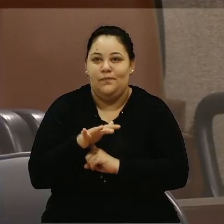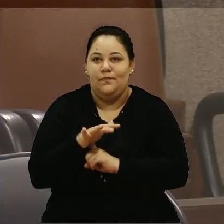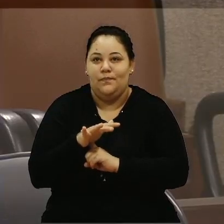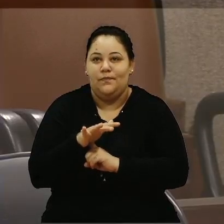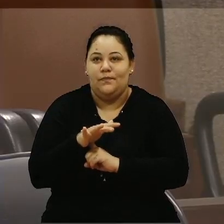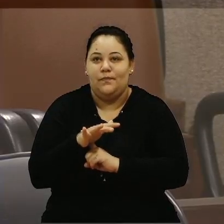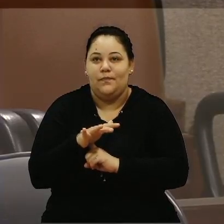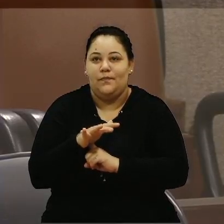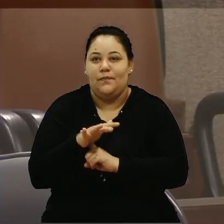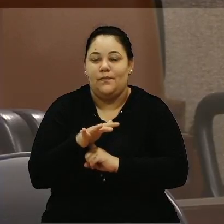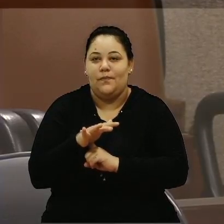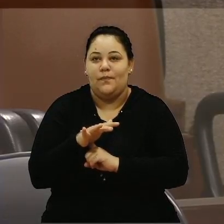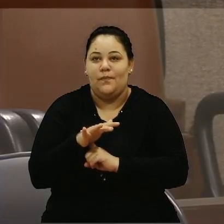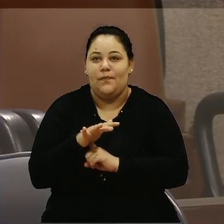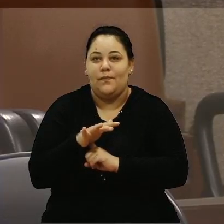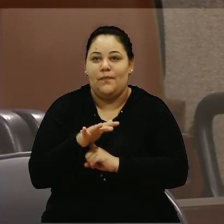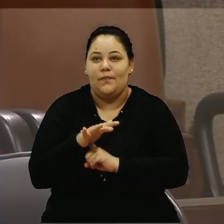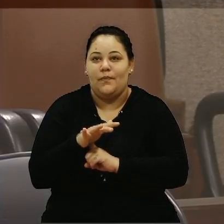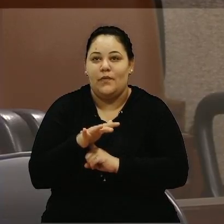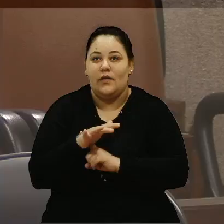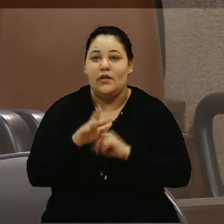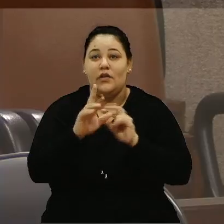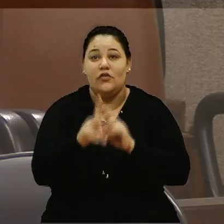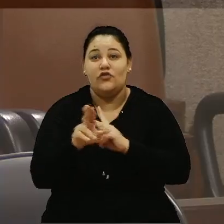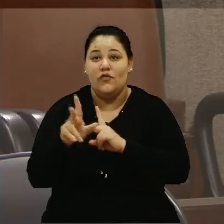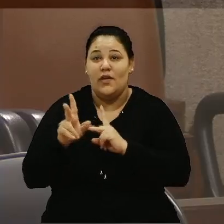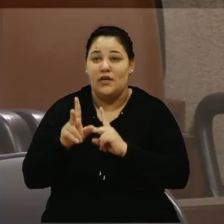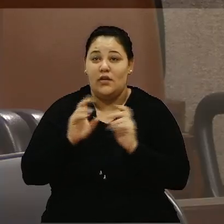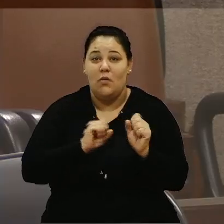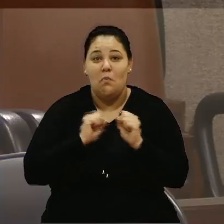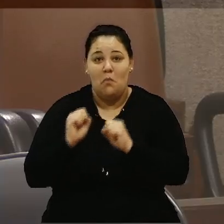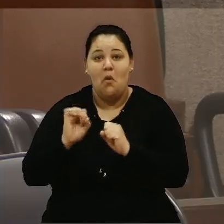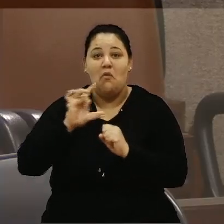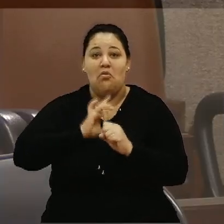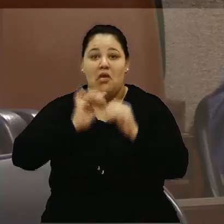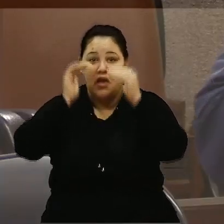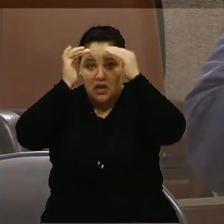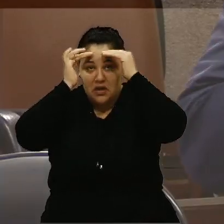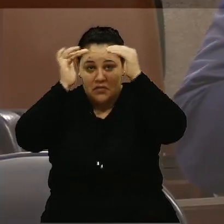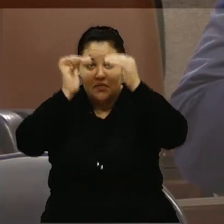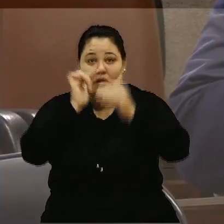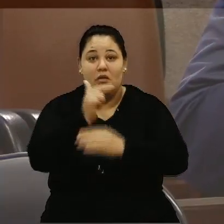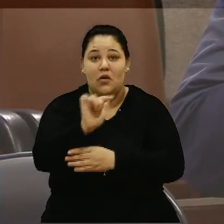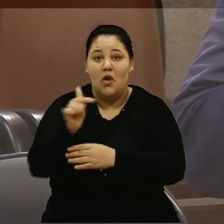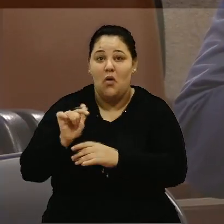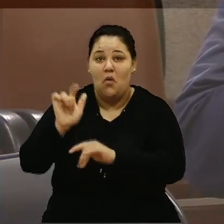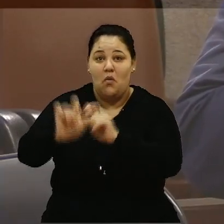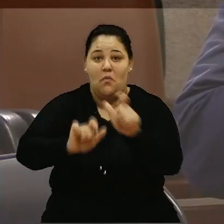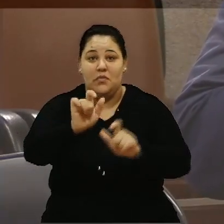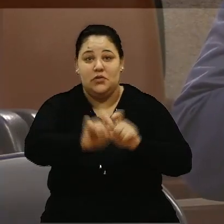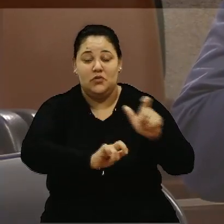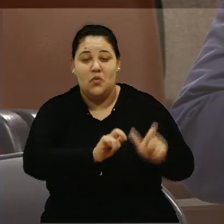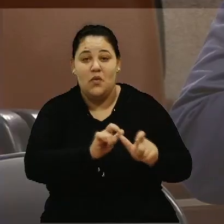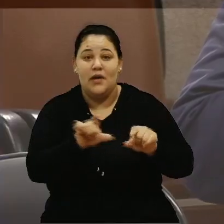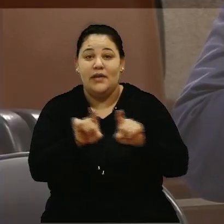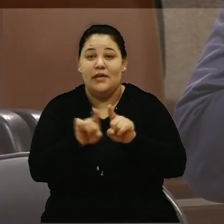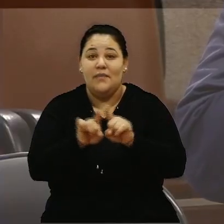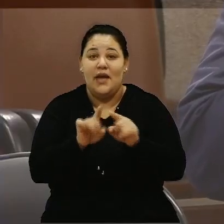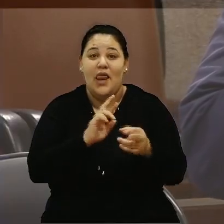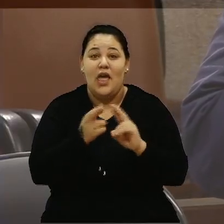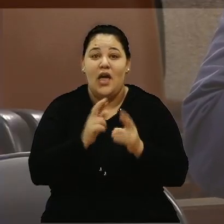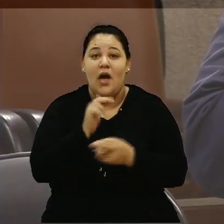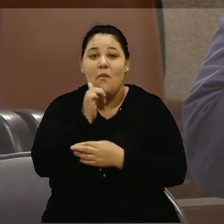que os diferentes possam ter respeito dos demais. E a questão das mulheres,